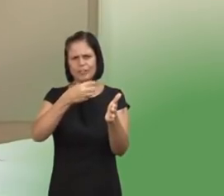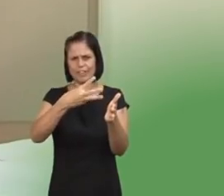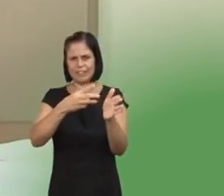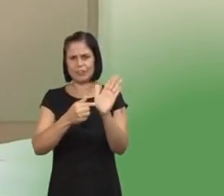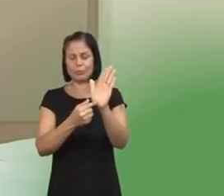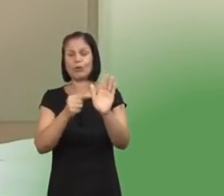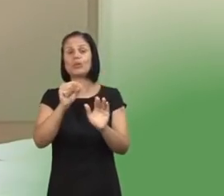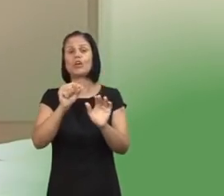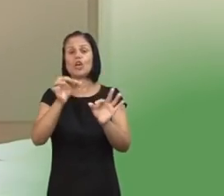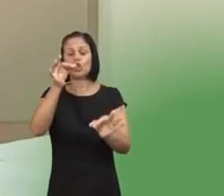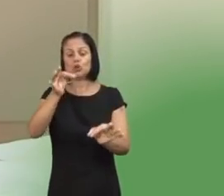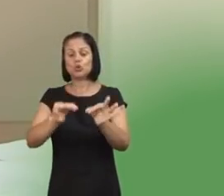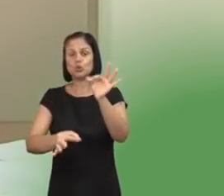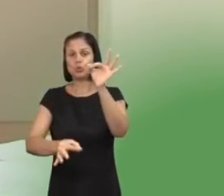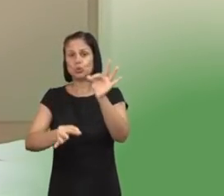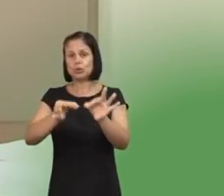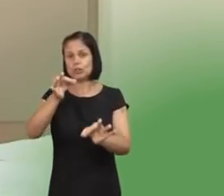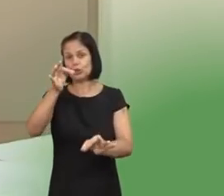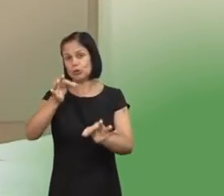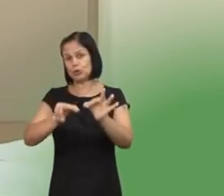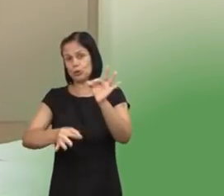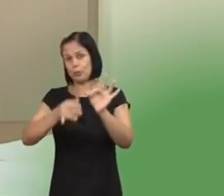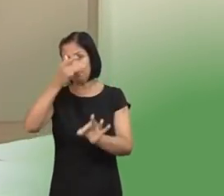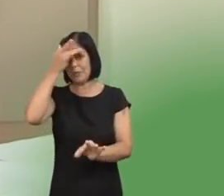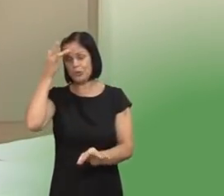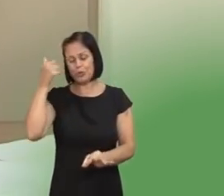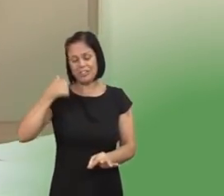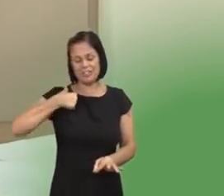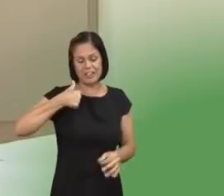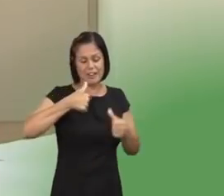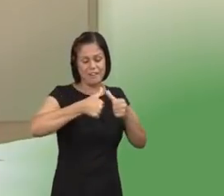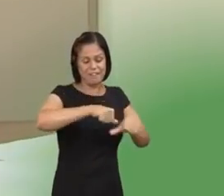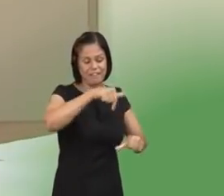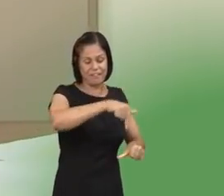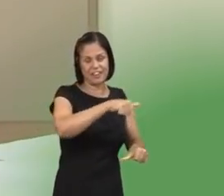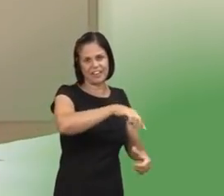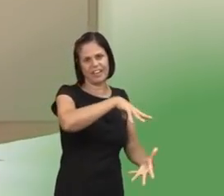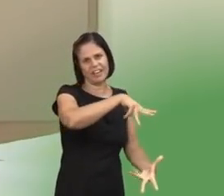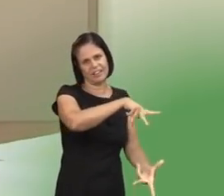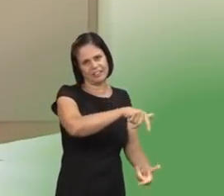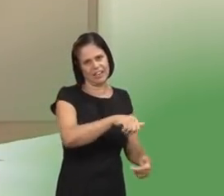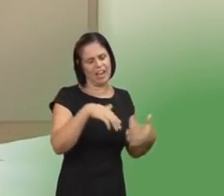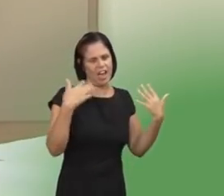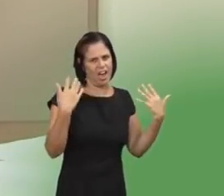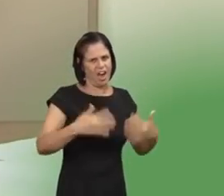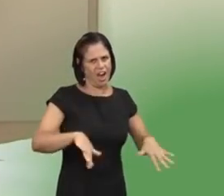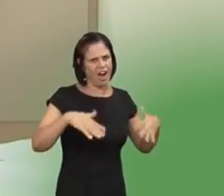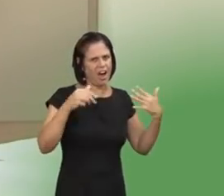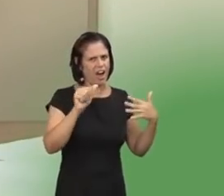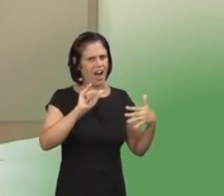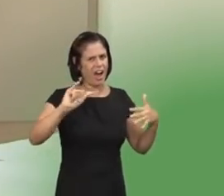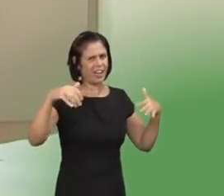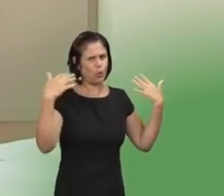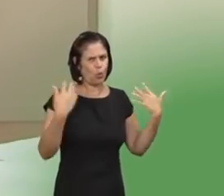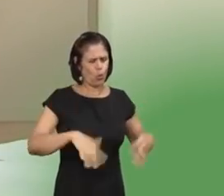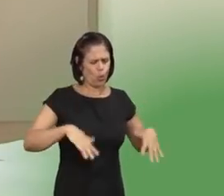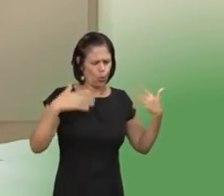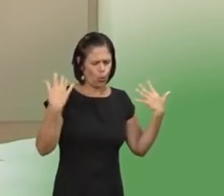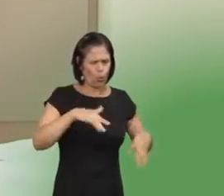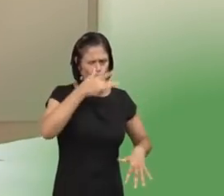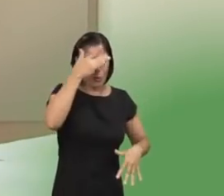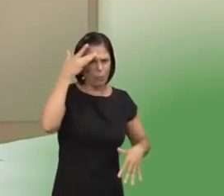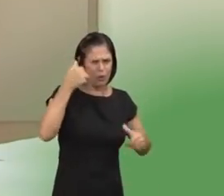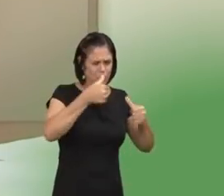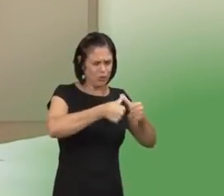será um juízo sobre os que estiverem habitando na terra. Ai dos que habitam sobre a